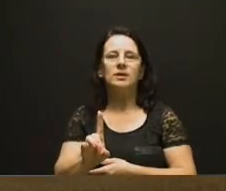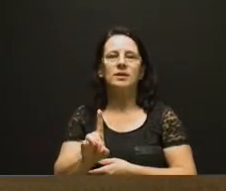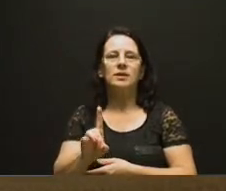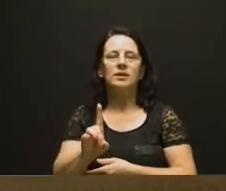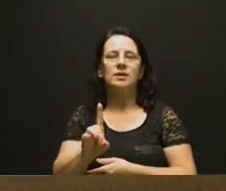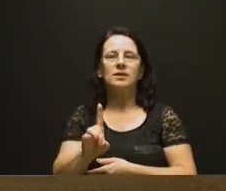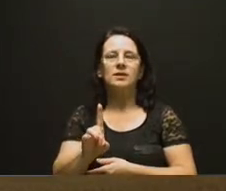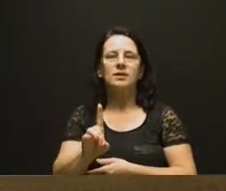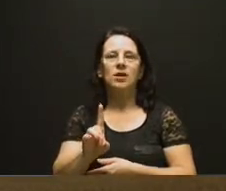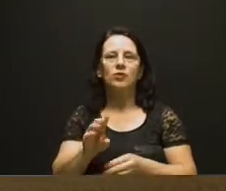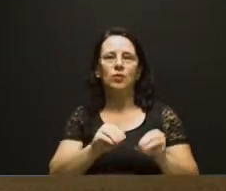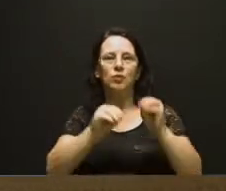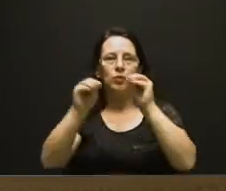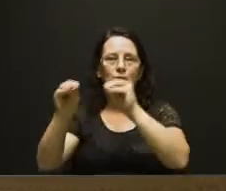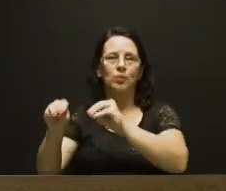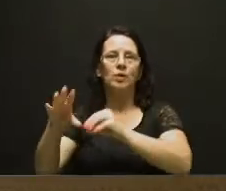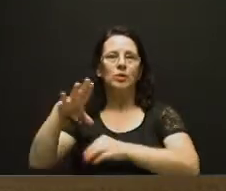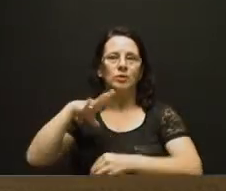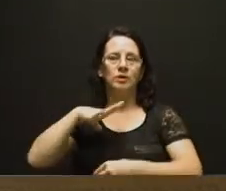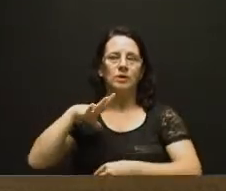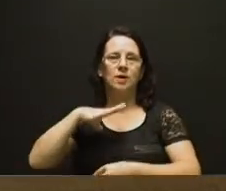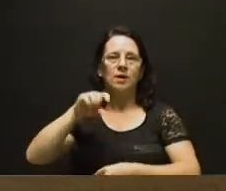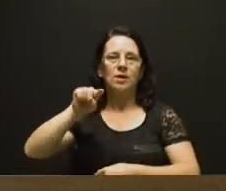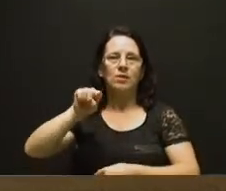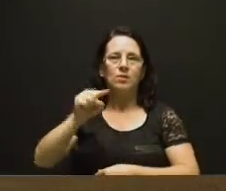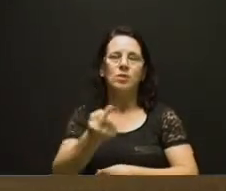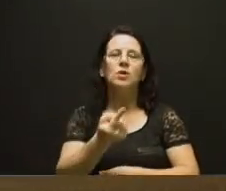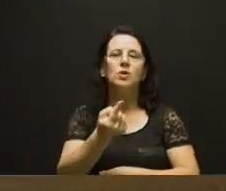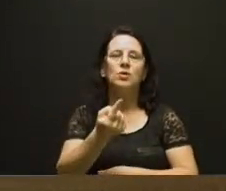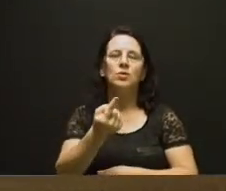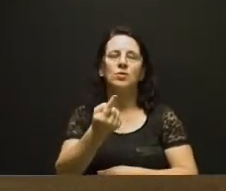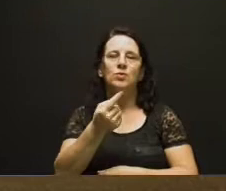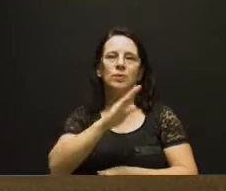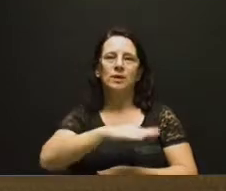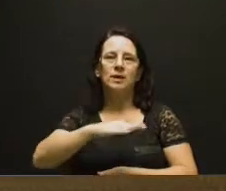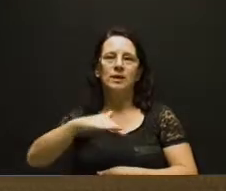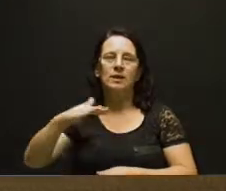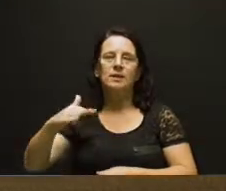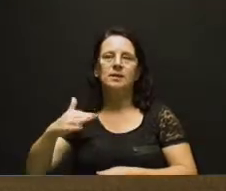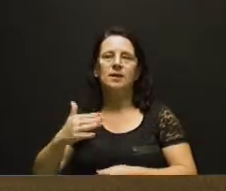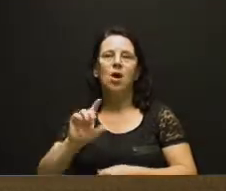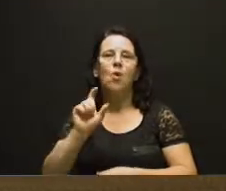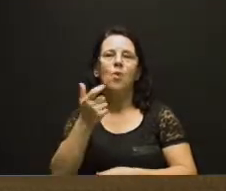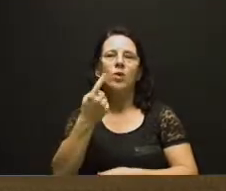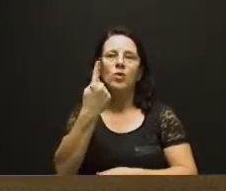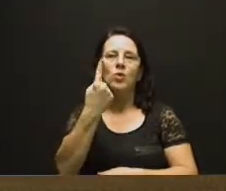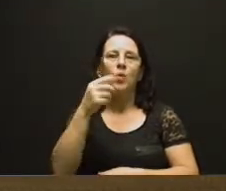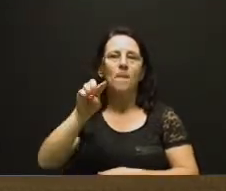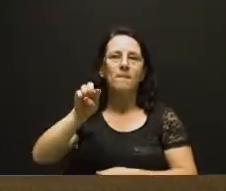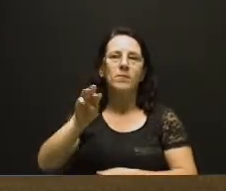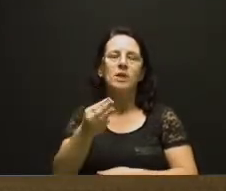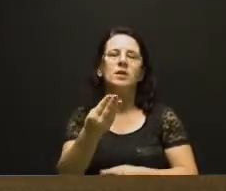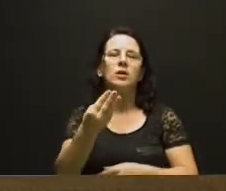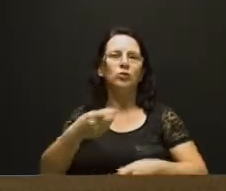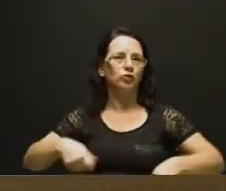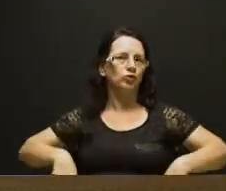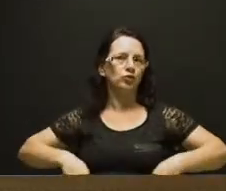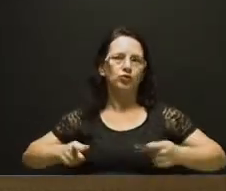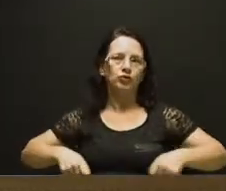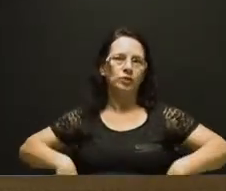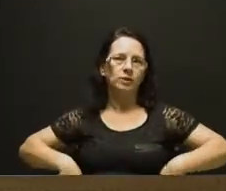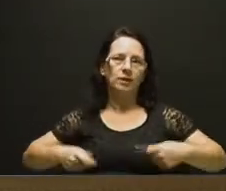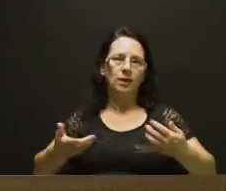praia grande são mil crianças por mês o contrato de quase 1 milhão por ano também vai disputar a nossa